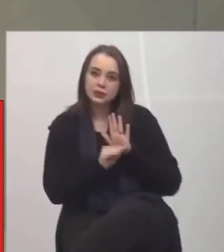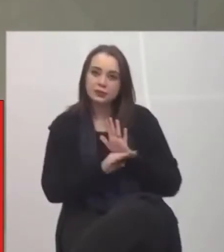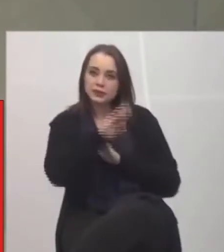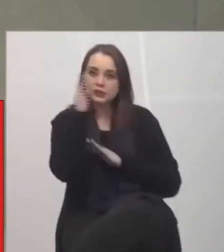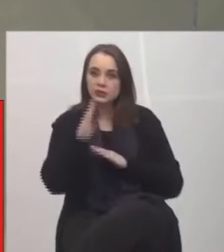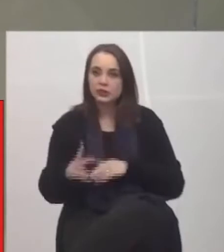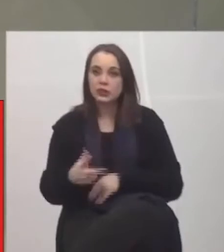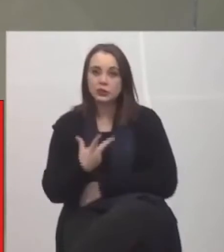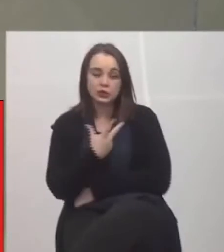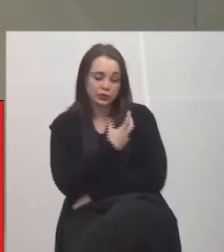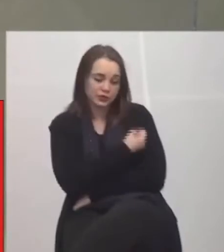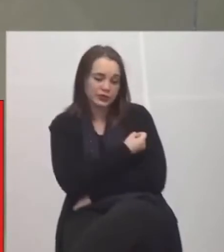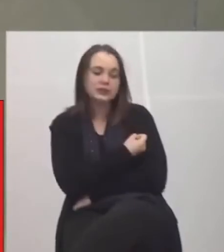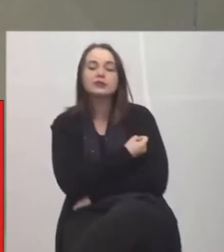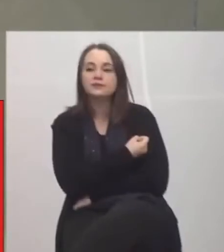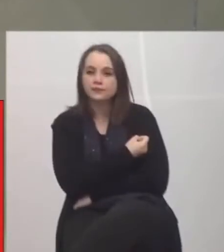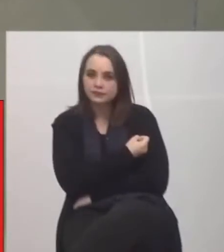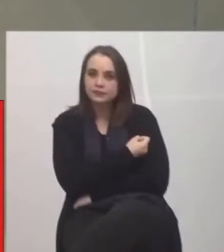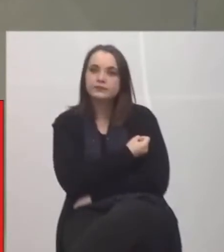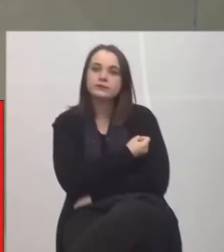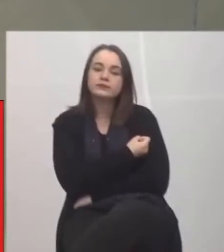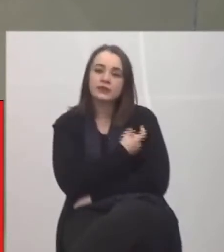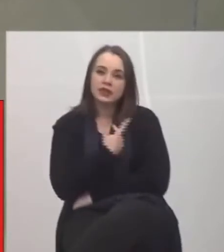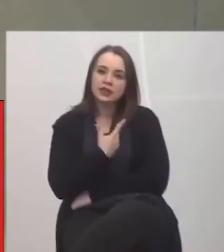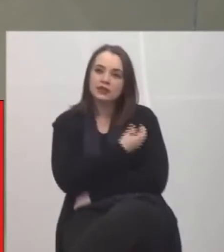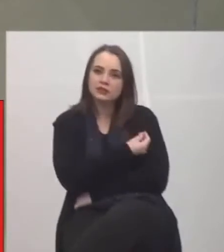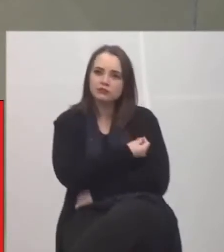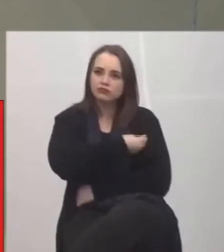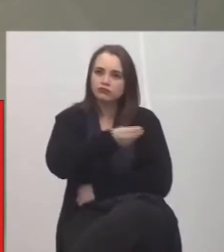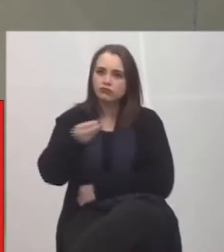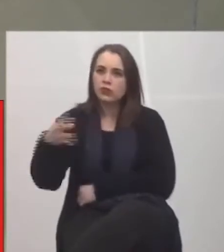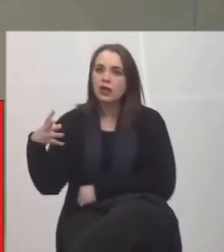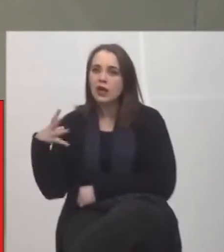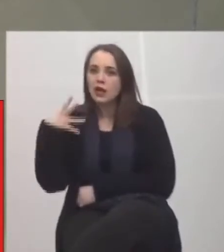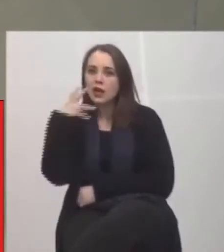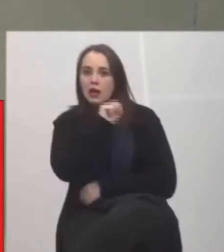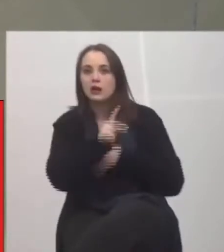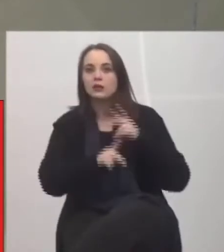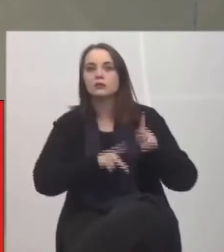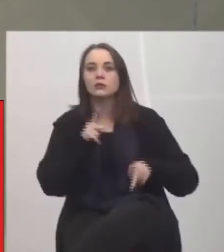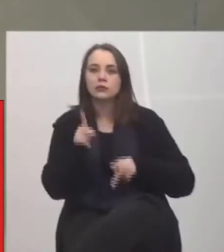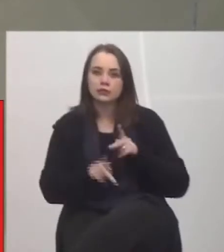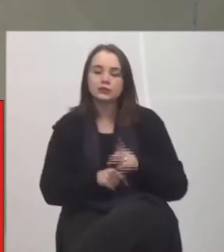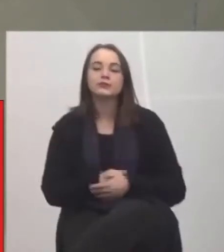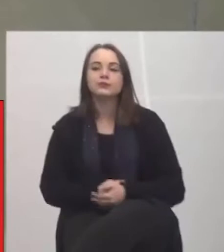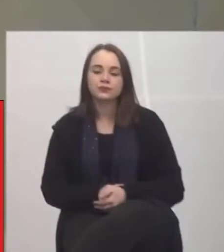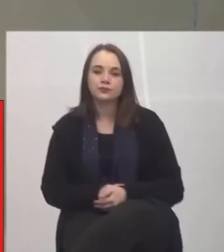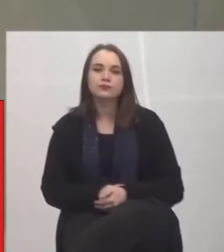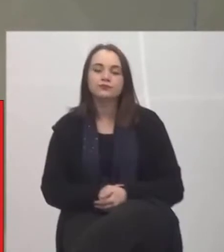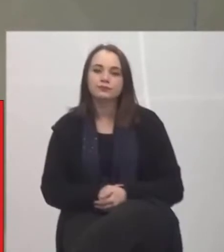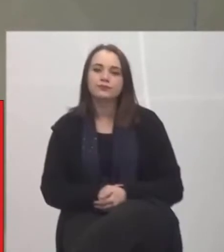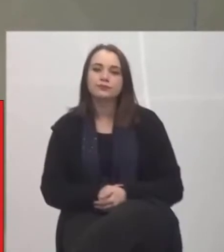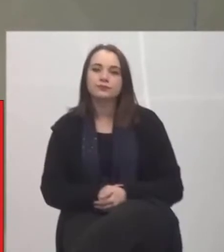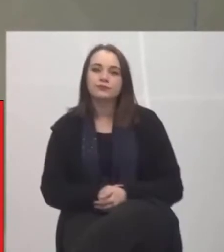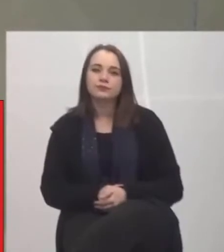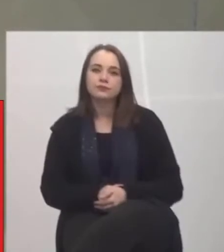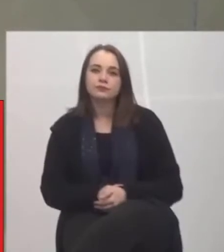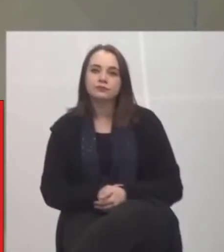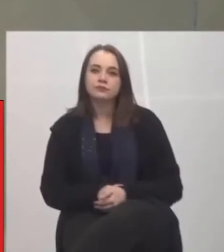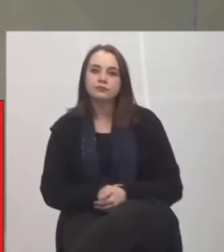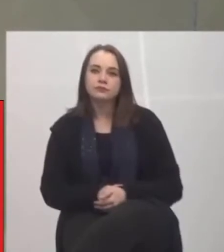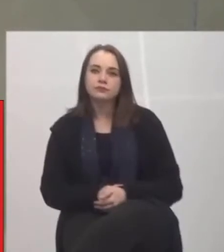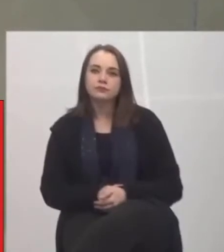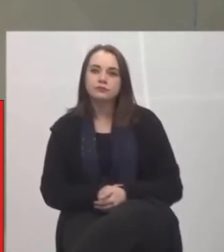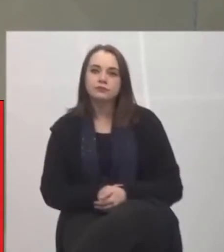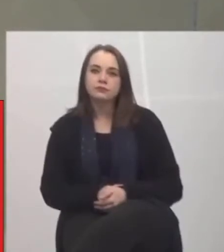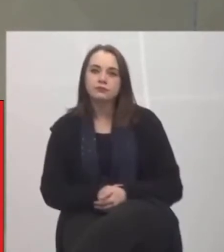de Imunização e levar as vacinas o mais rápido possível ao braço do cidadão, né? E então a